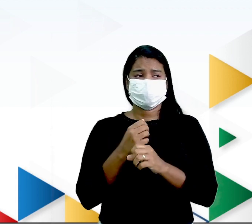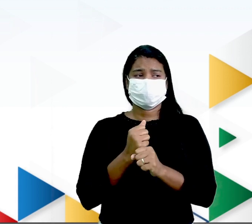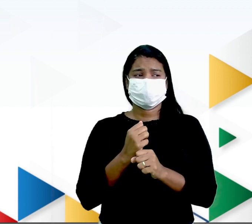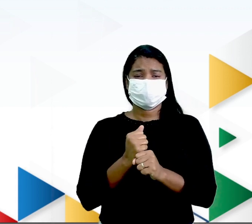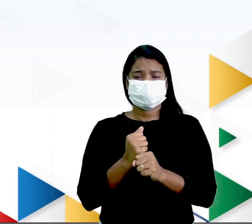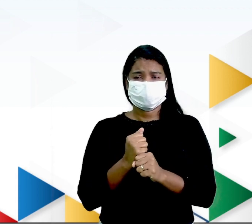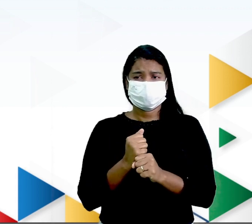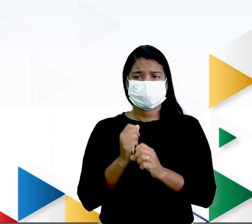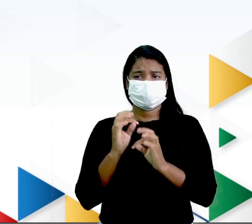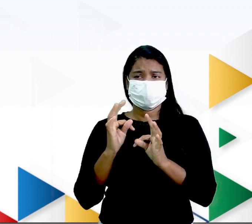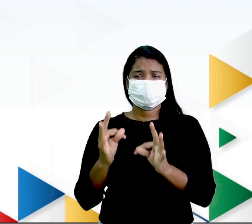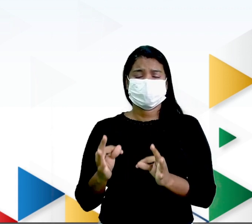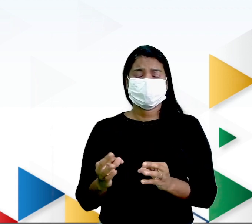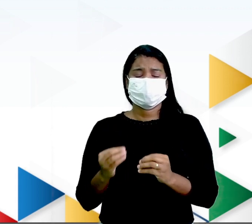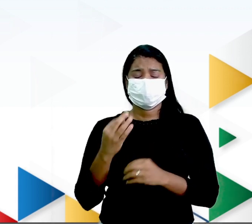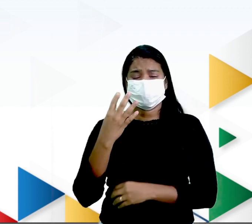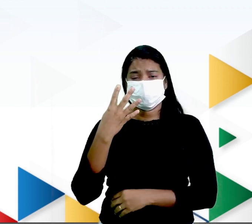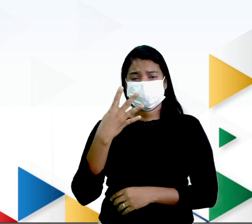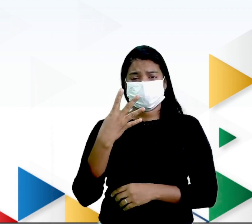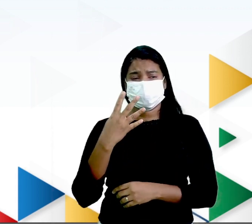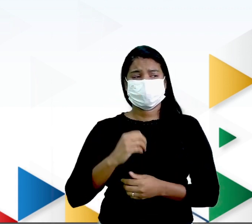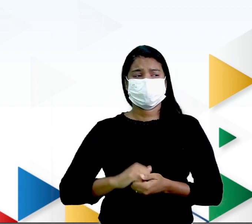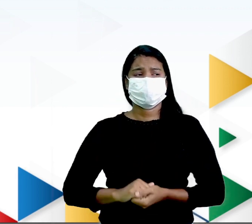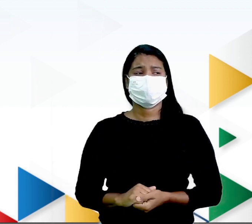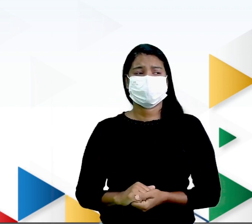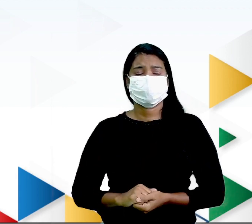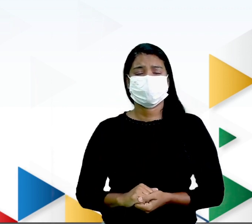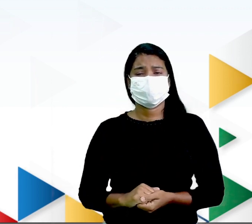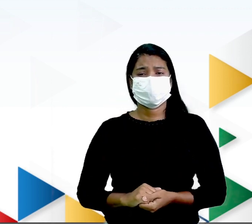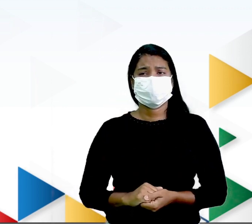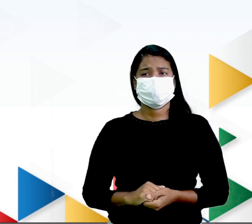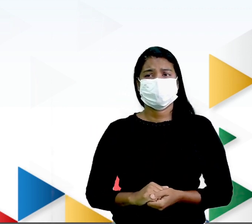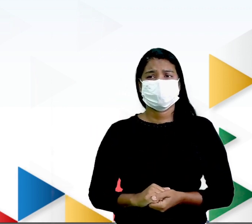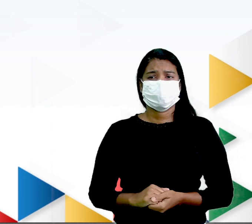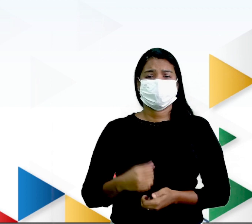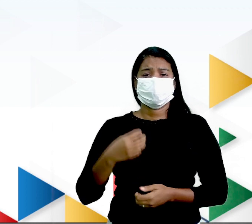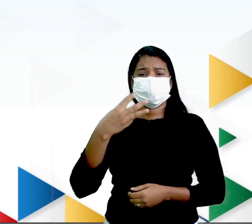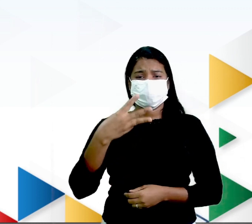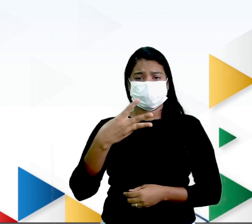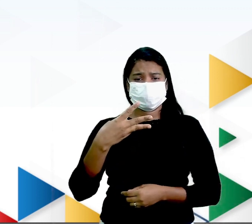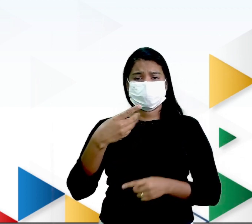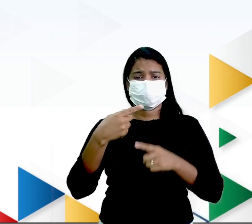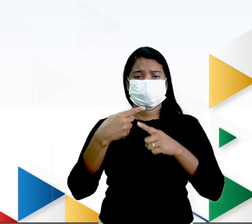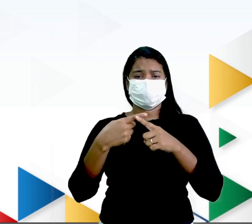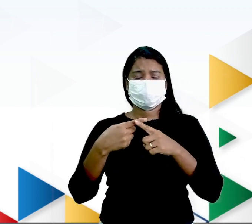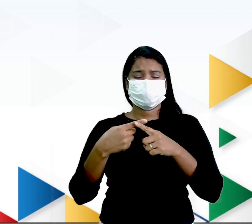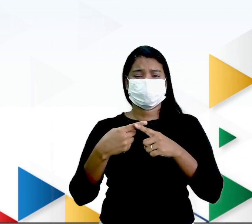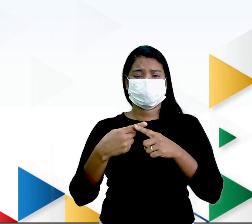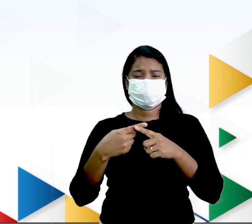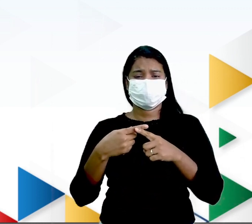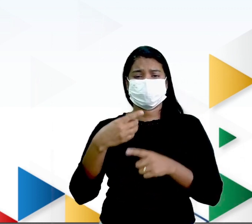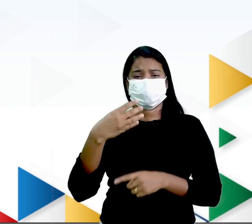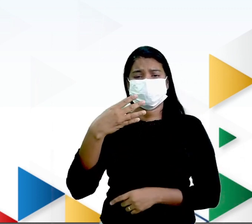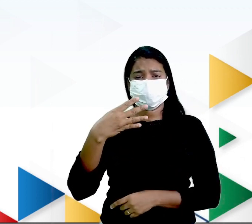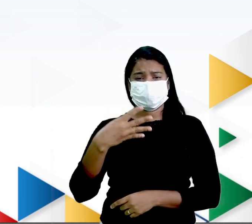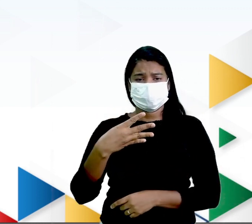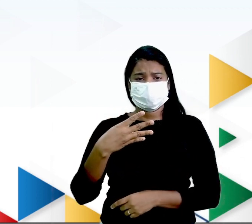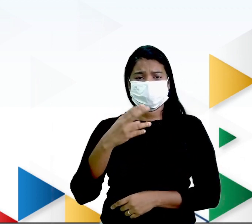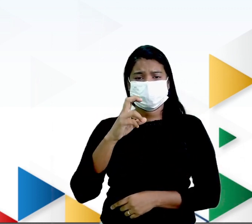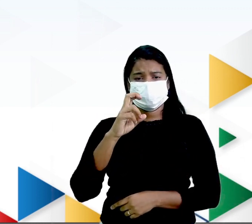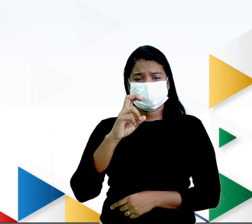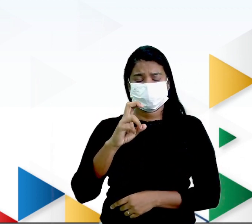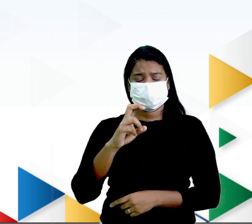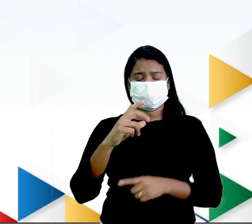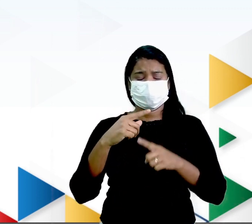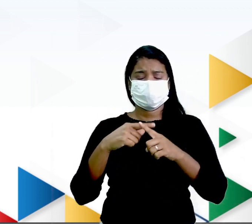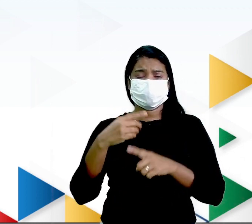parte como o todo por 4, tá bom? Então, 3 vezes 4 e embaixo 5 vezes 4. Combinado?